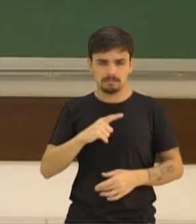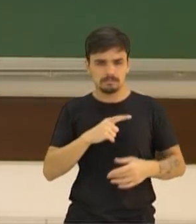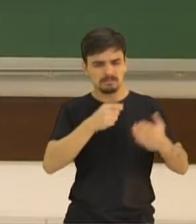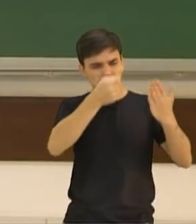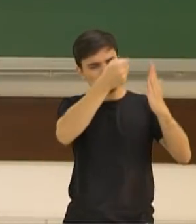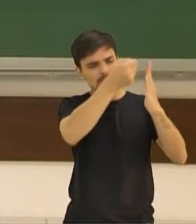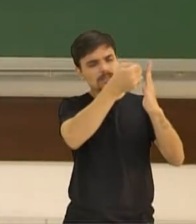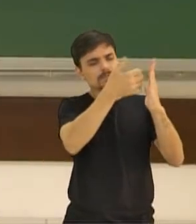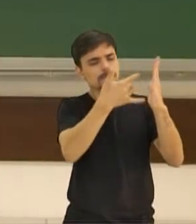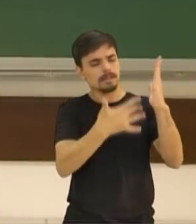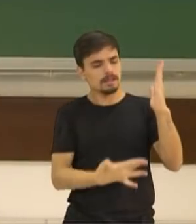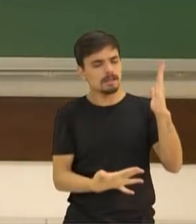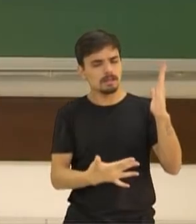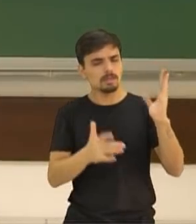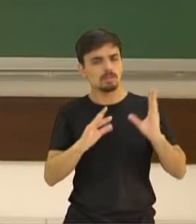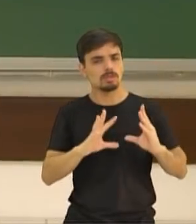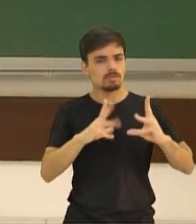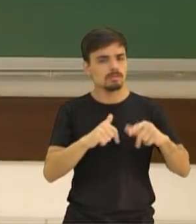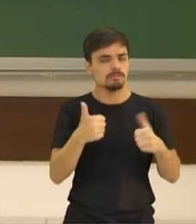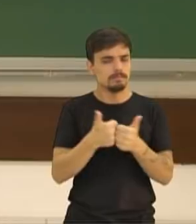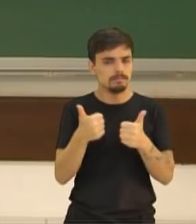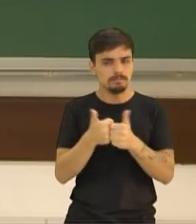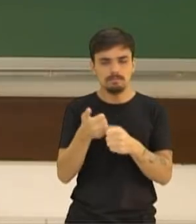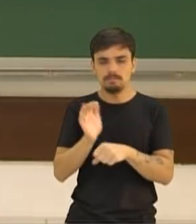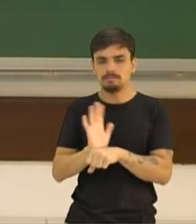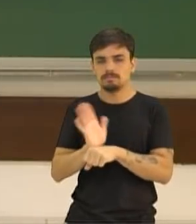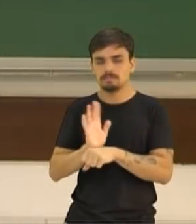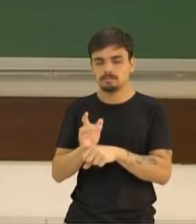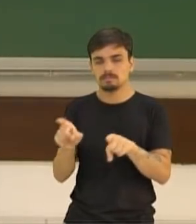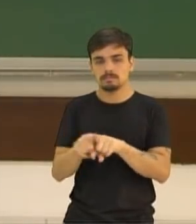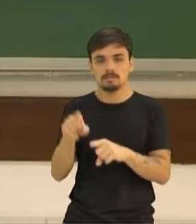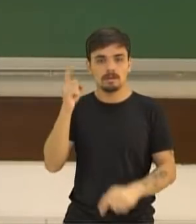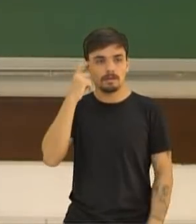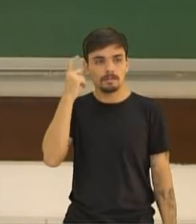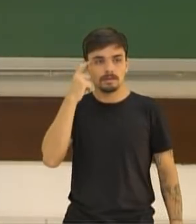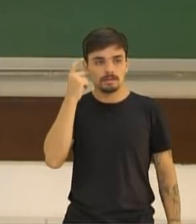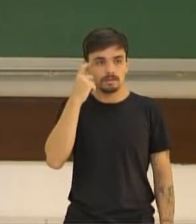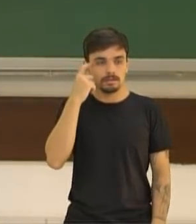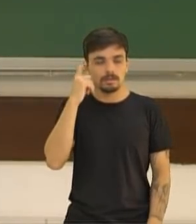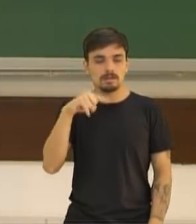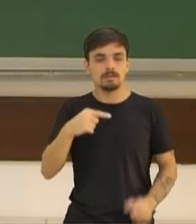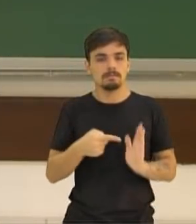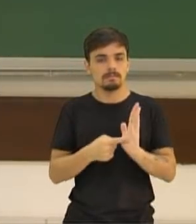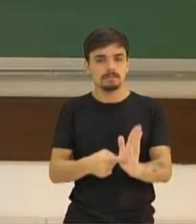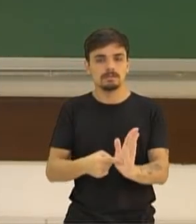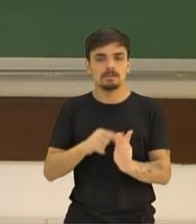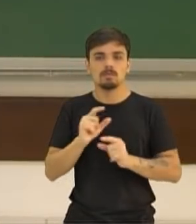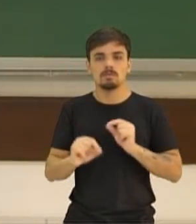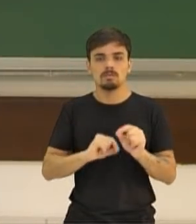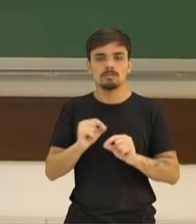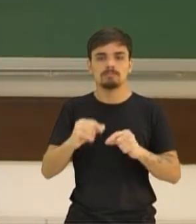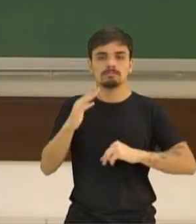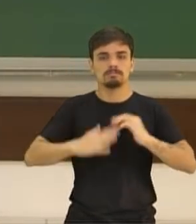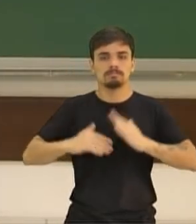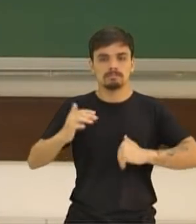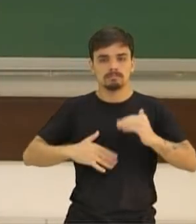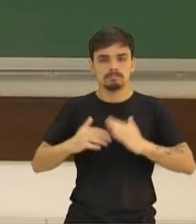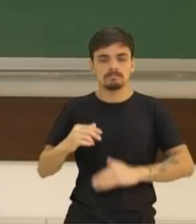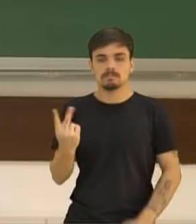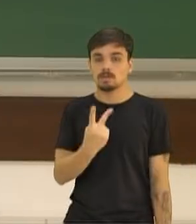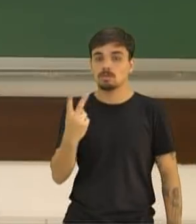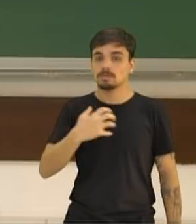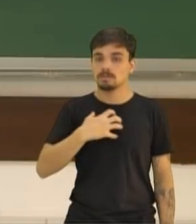Porque como vai ali para o lado do filme, nós vamos pensar na sinopse. A sinopse apresentada produz dois